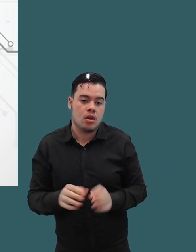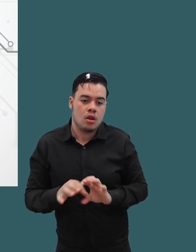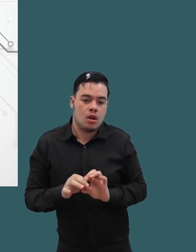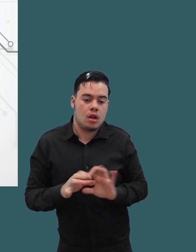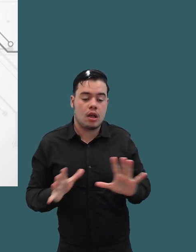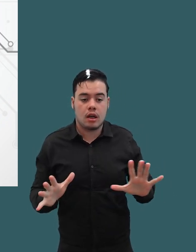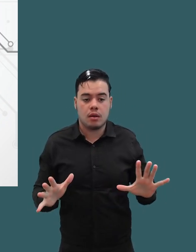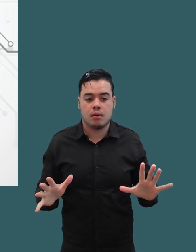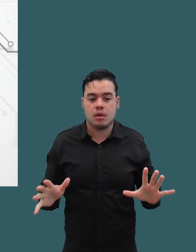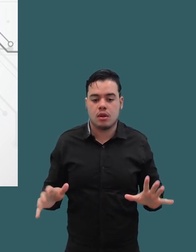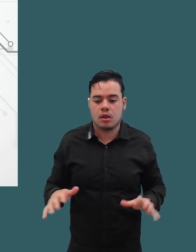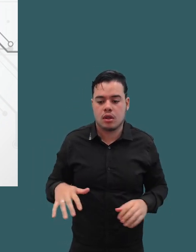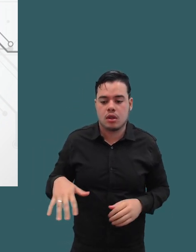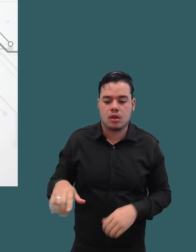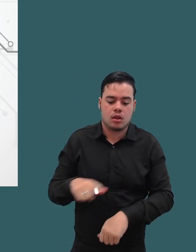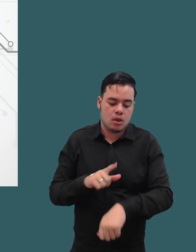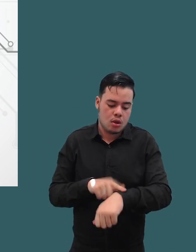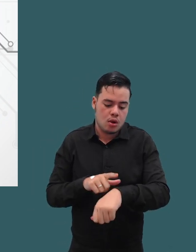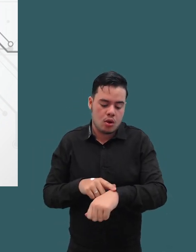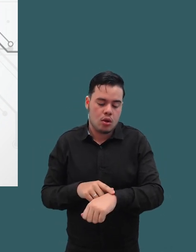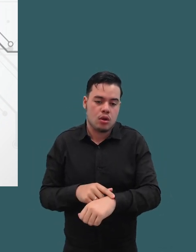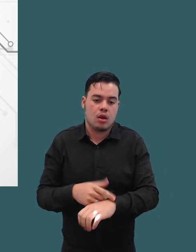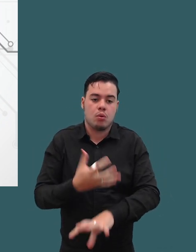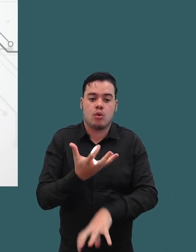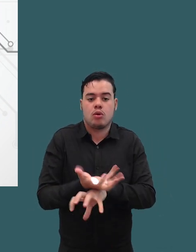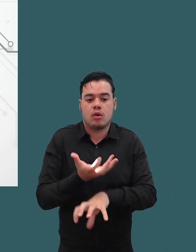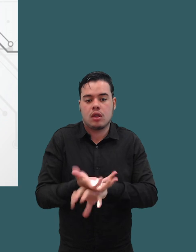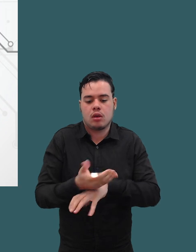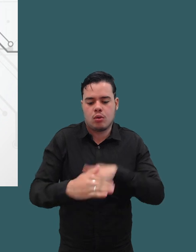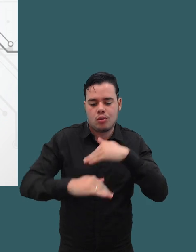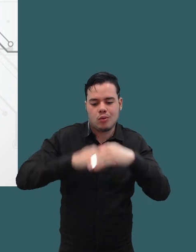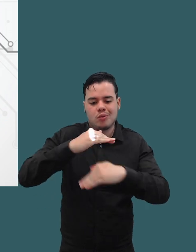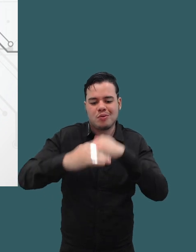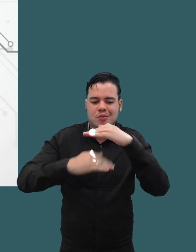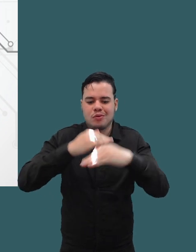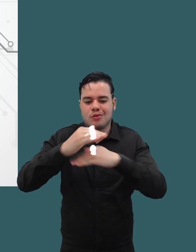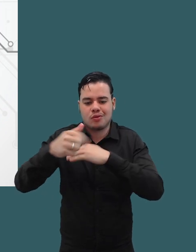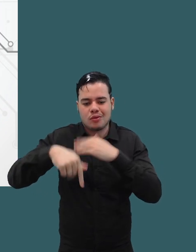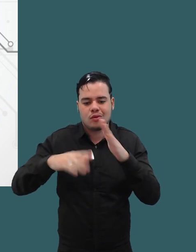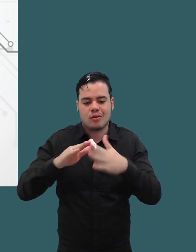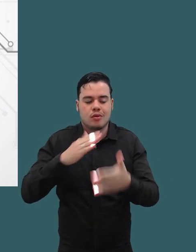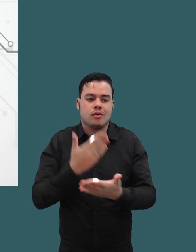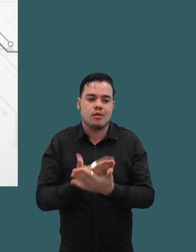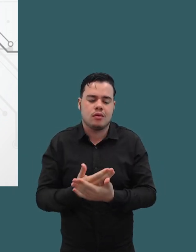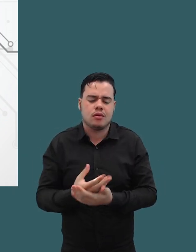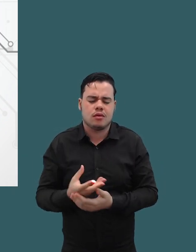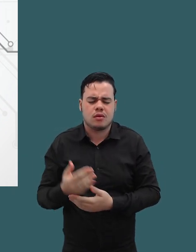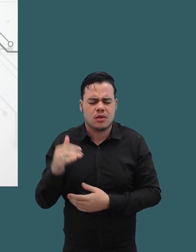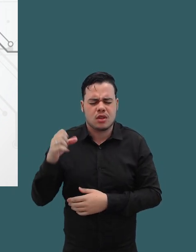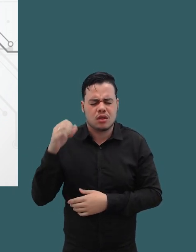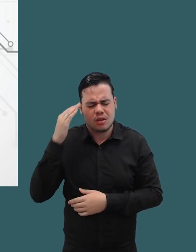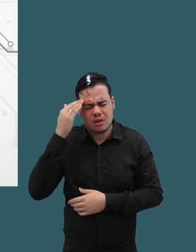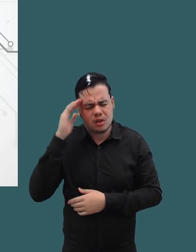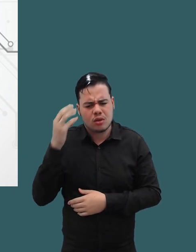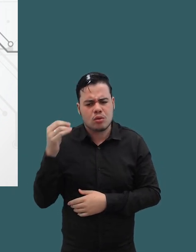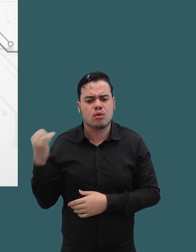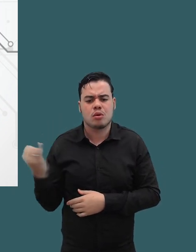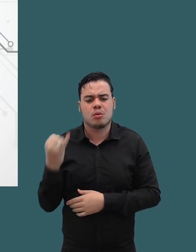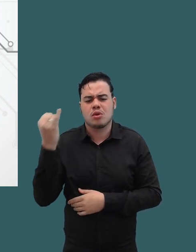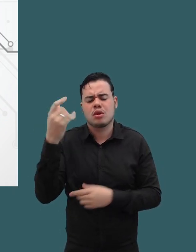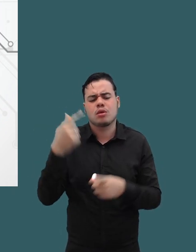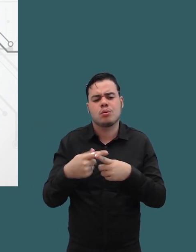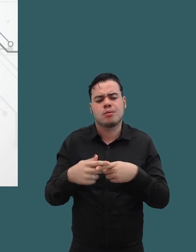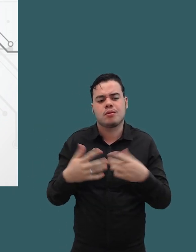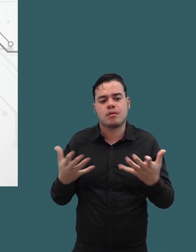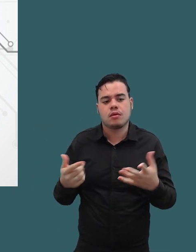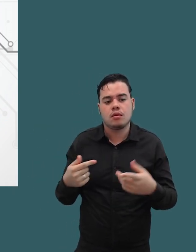carga horária para esse professor construir esse trabalho na escola. E por que a gente entende que isso é muito importante?